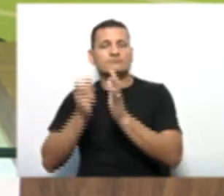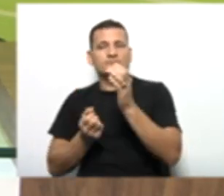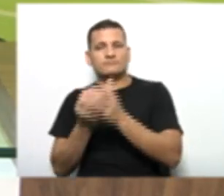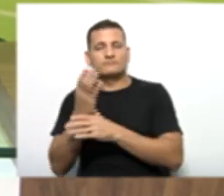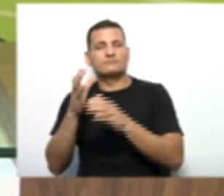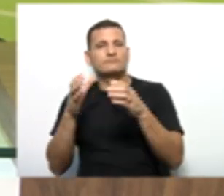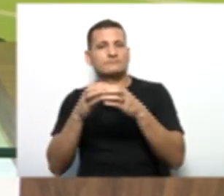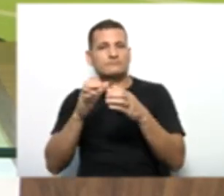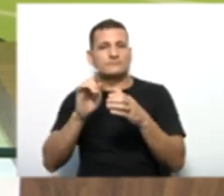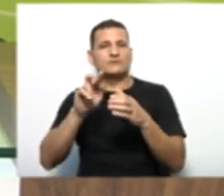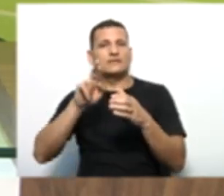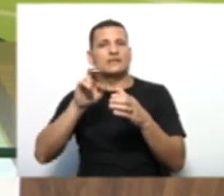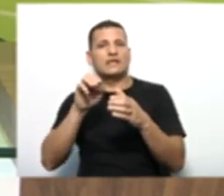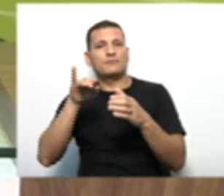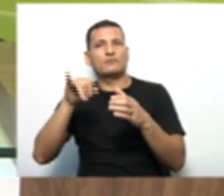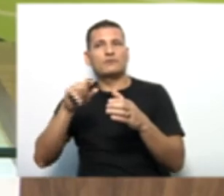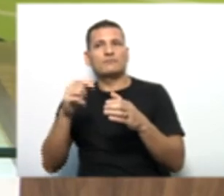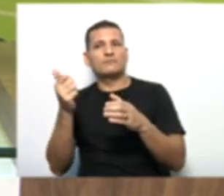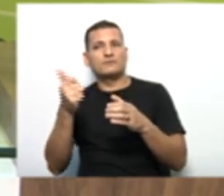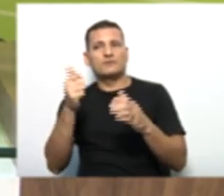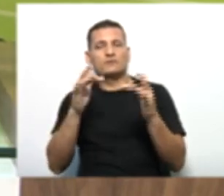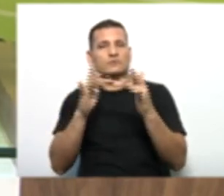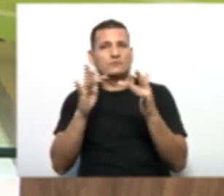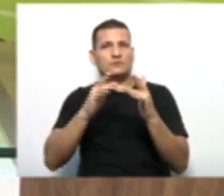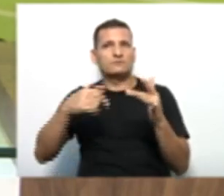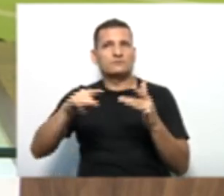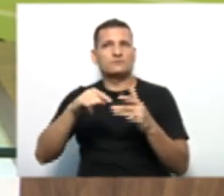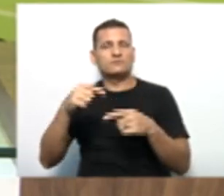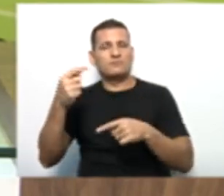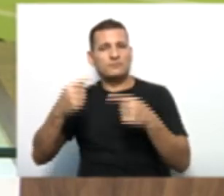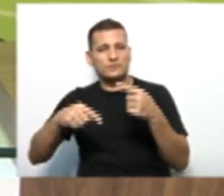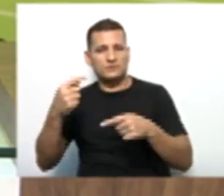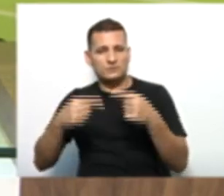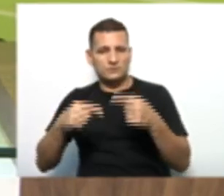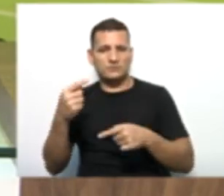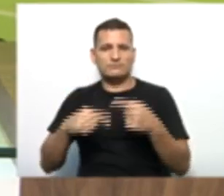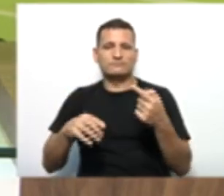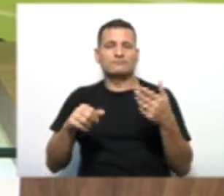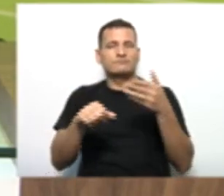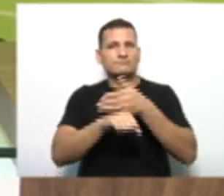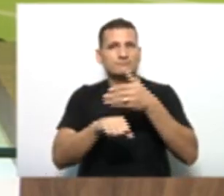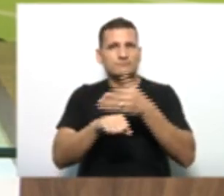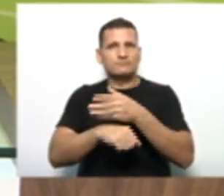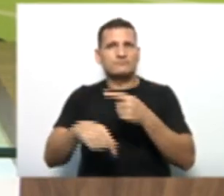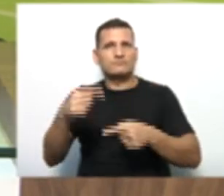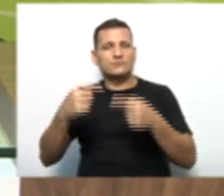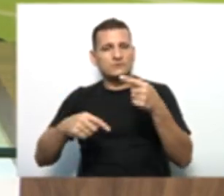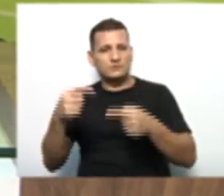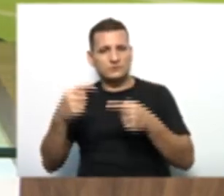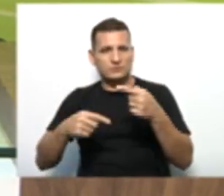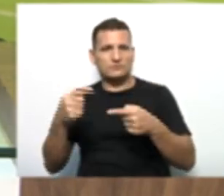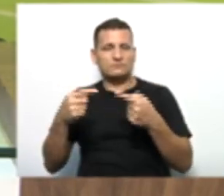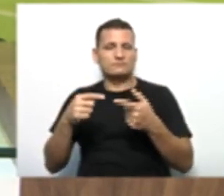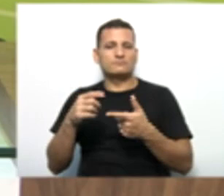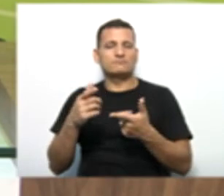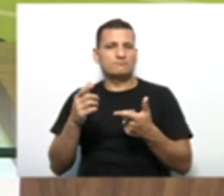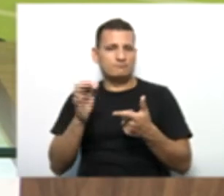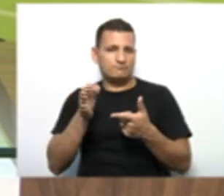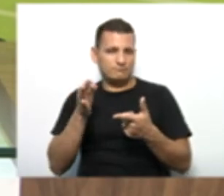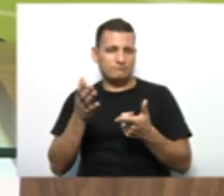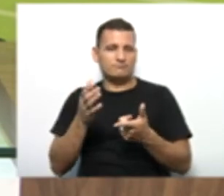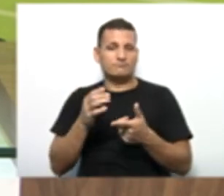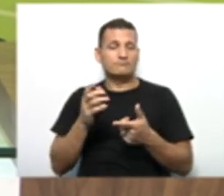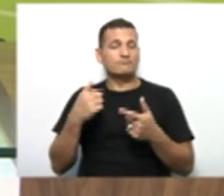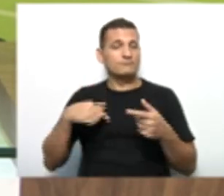que esse vai ser o primeiro contato de vocês com a atividade política, né, com a participação política no âmbito do Estado. Então, nós